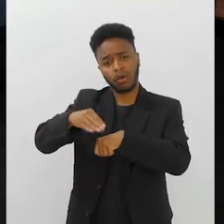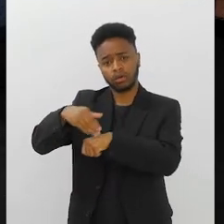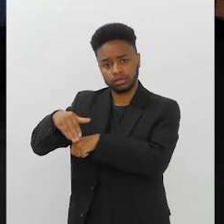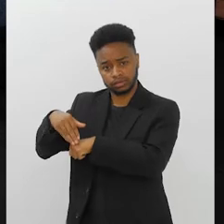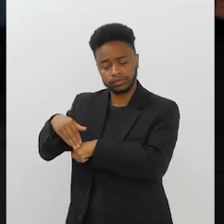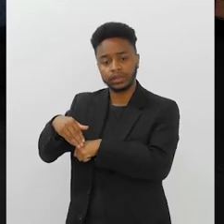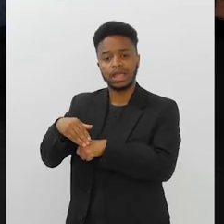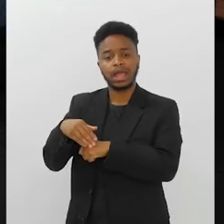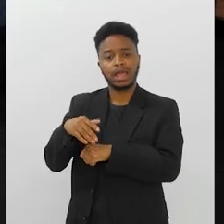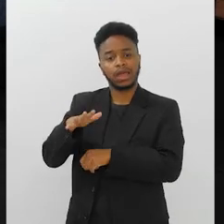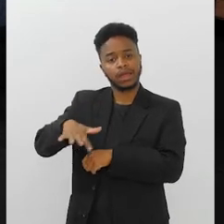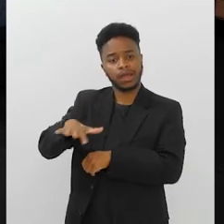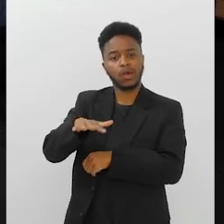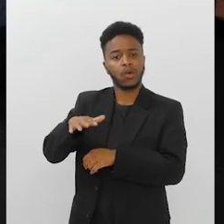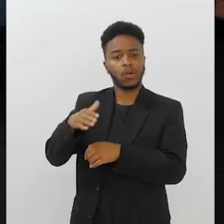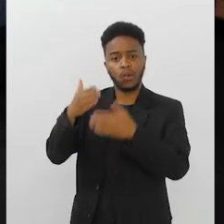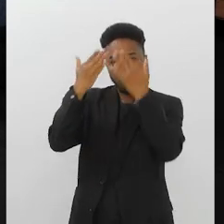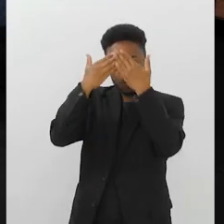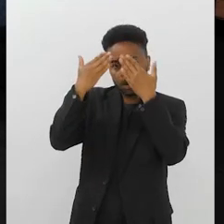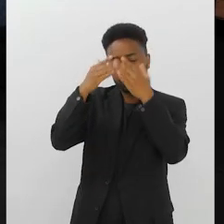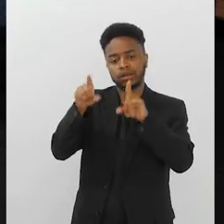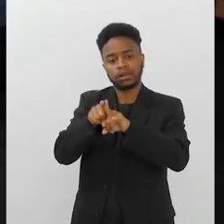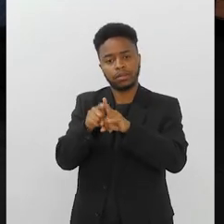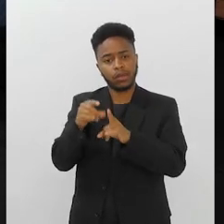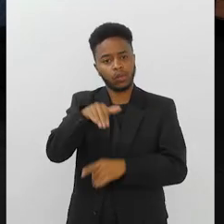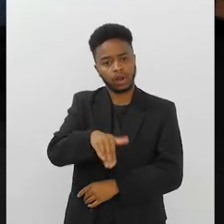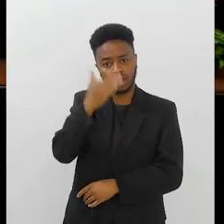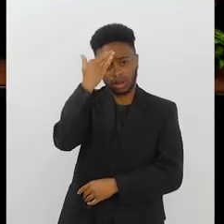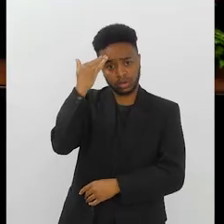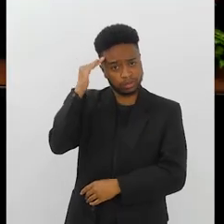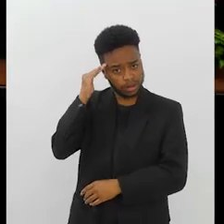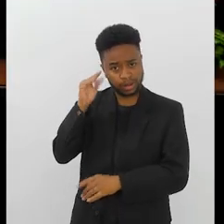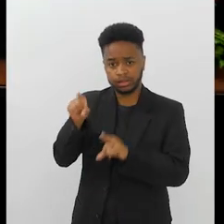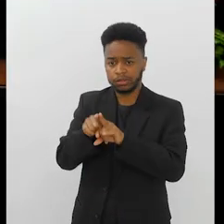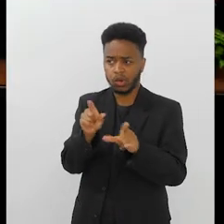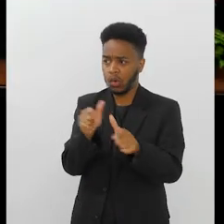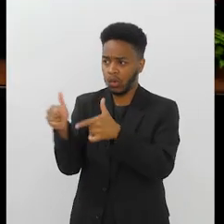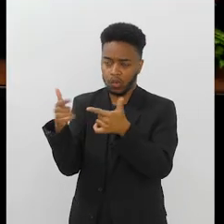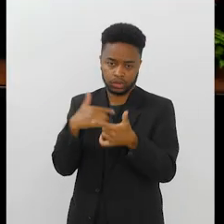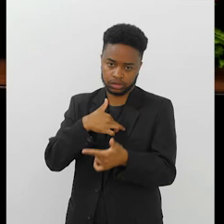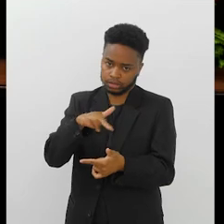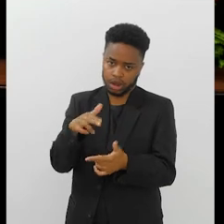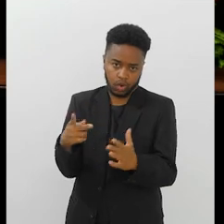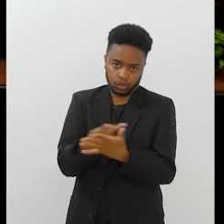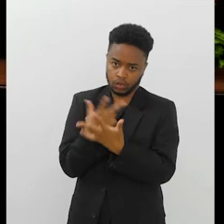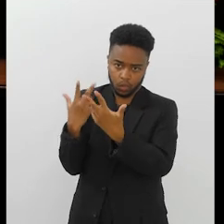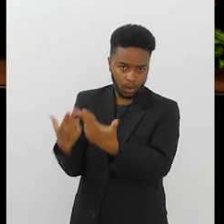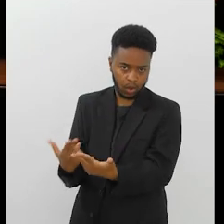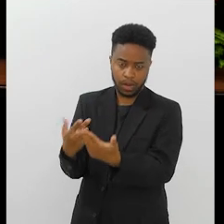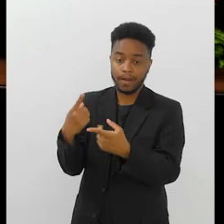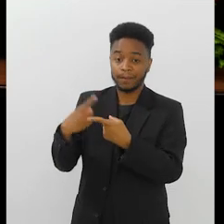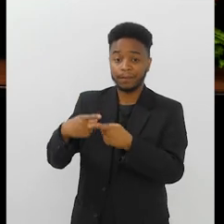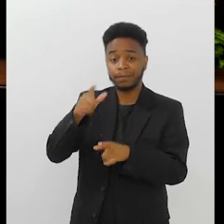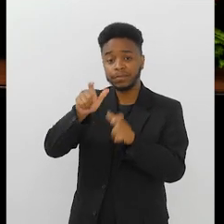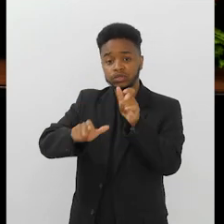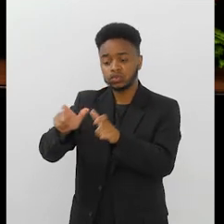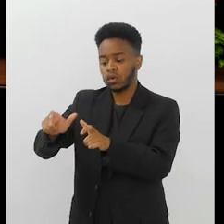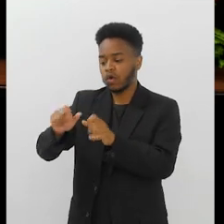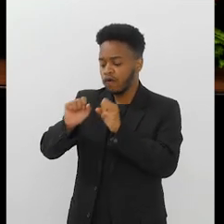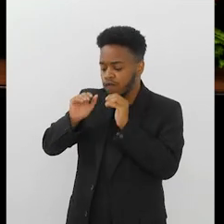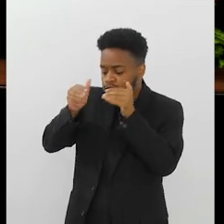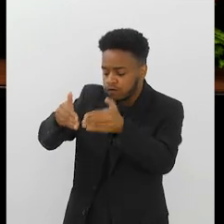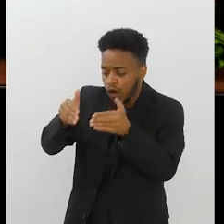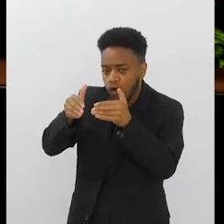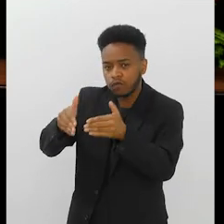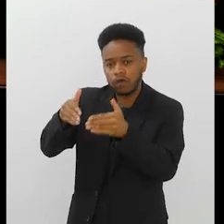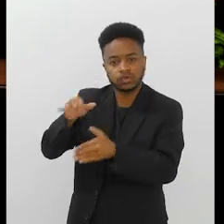isso historicamente tanto na na parte da Umbanda parte do canom é tanto infal hoje em dia isso é histórico não tem para onde fugir disso as pessoas se